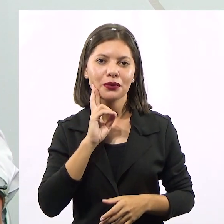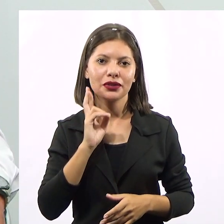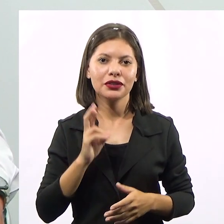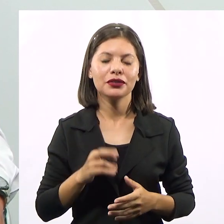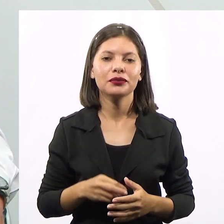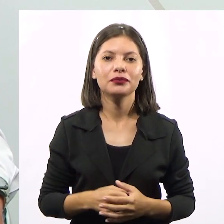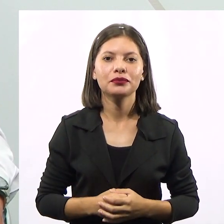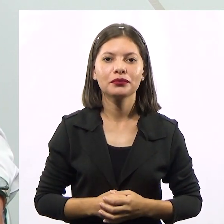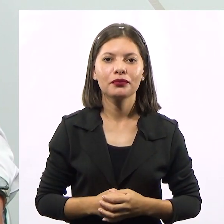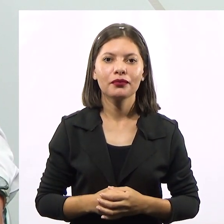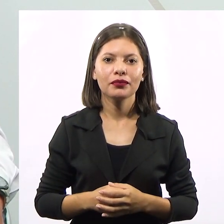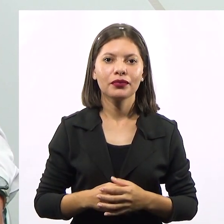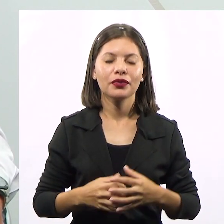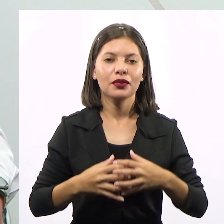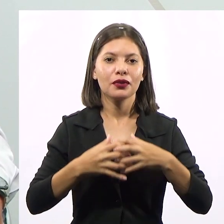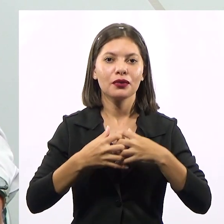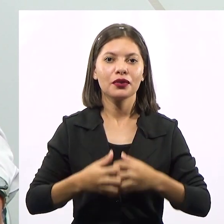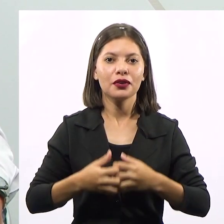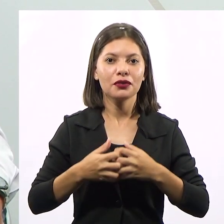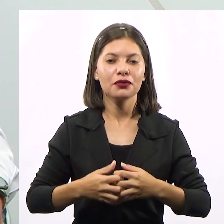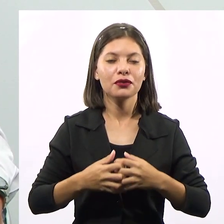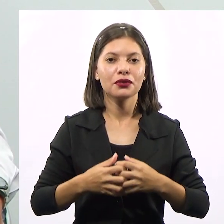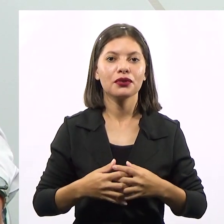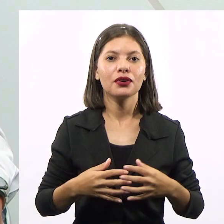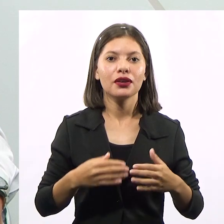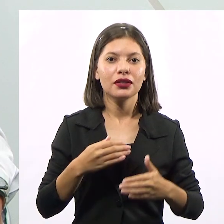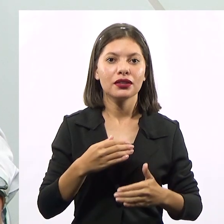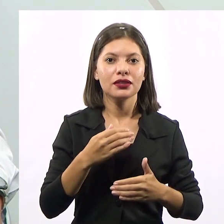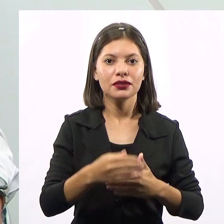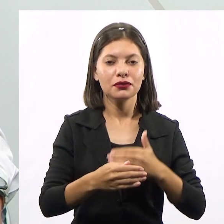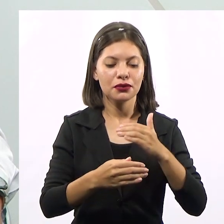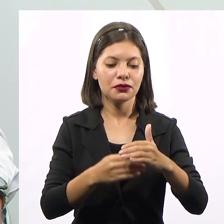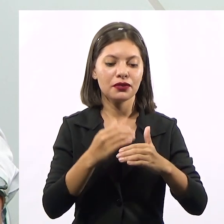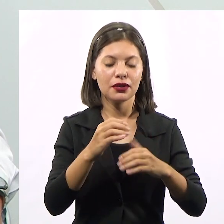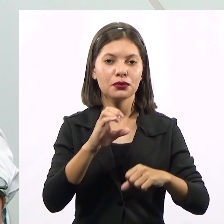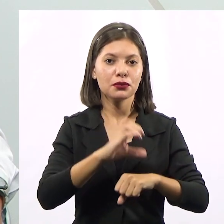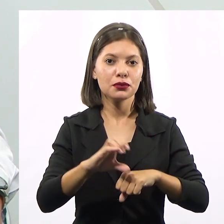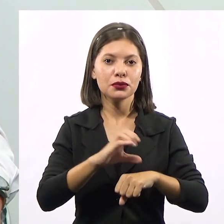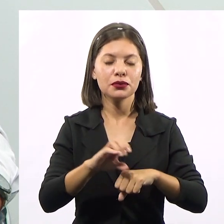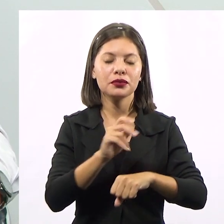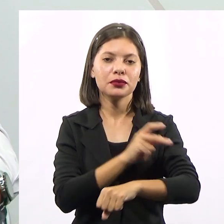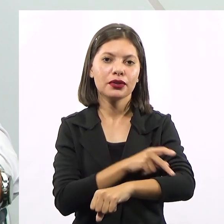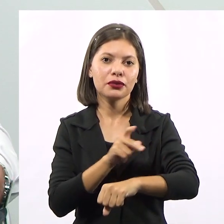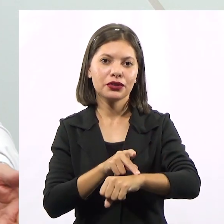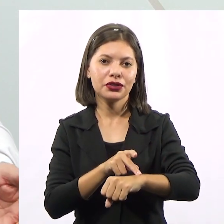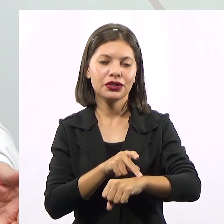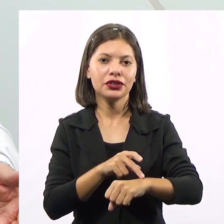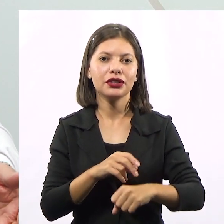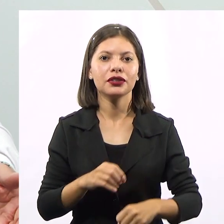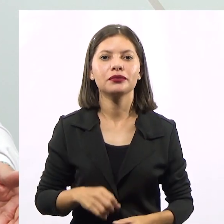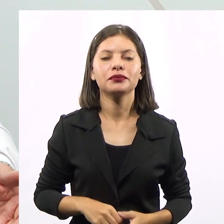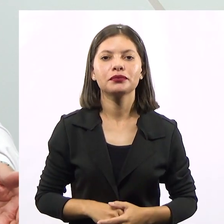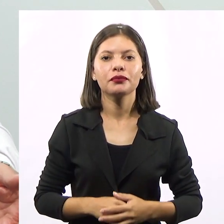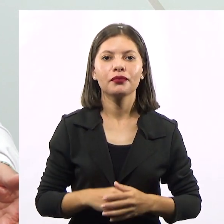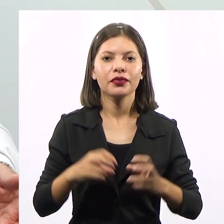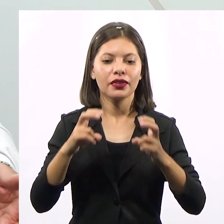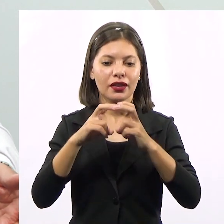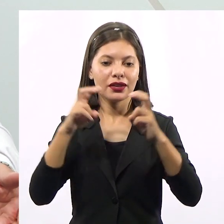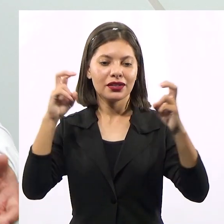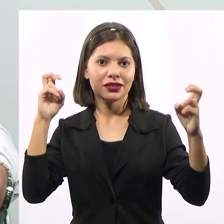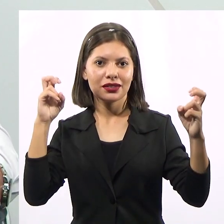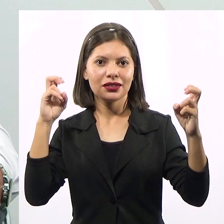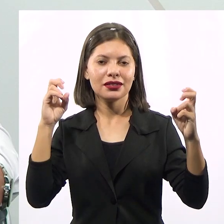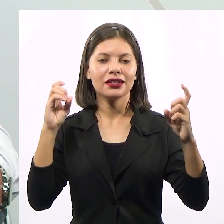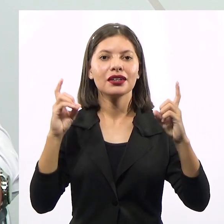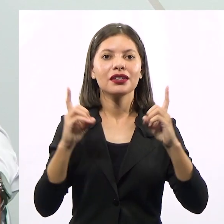de Rondônia, que a gente possa desenvolver esse curso de pedagogia, que é essa modalidade EAD,